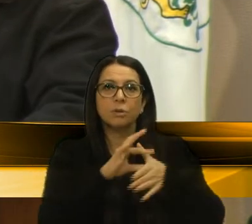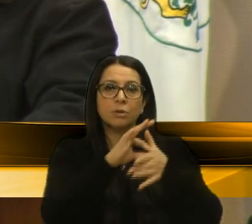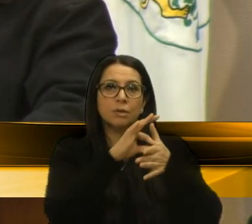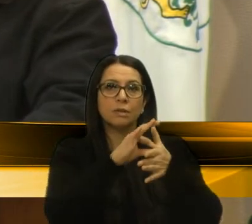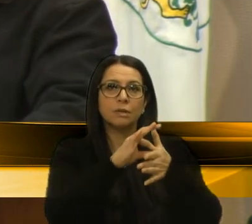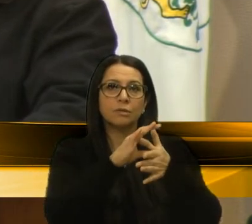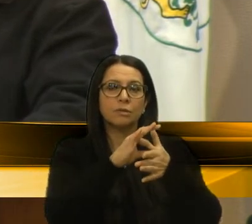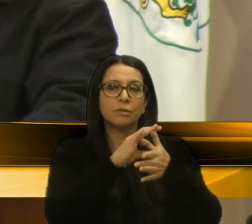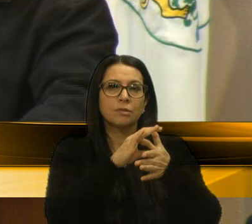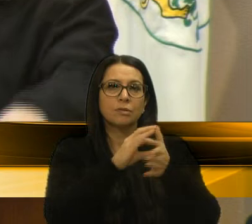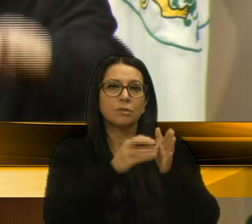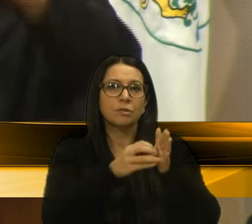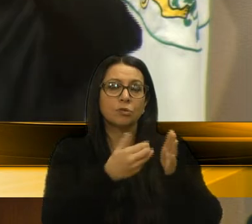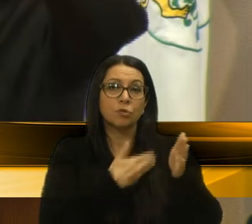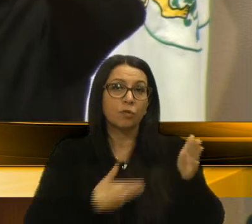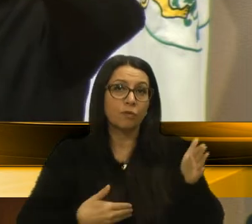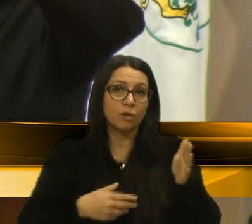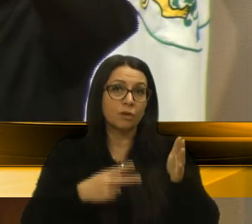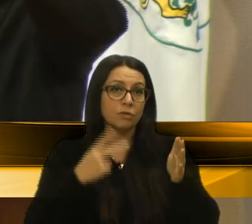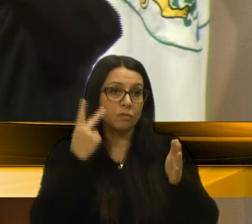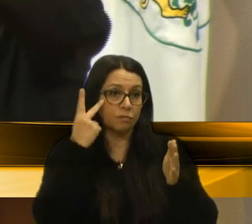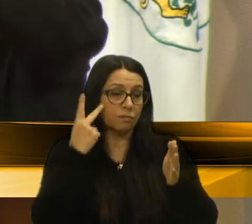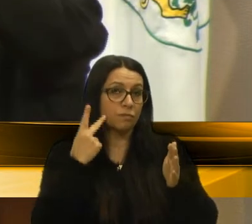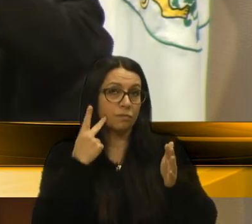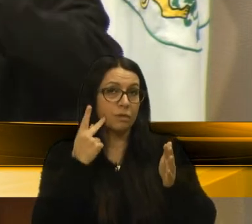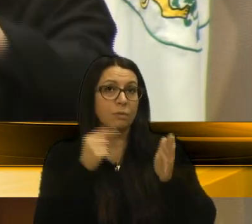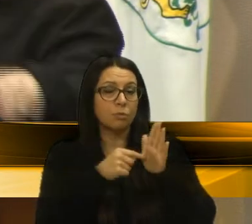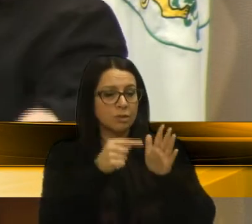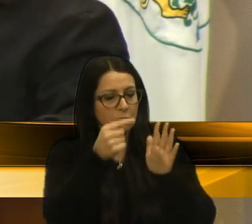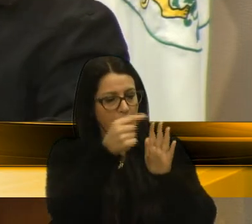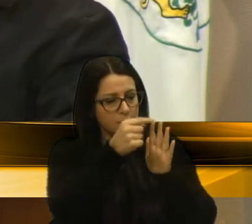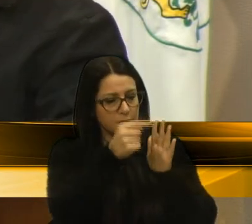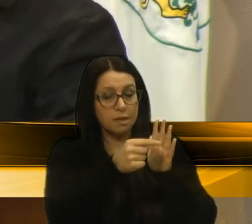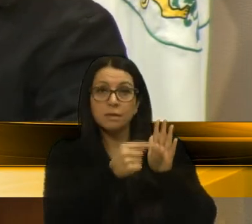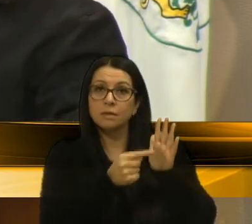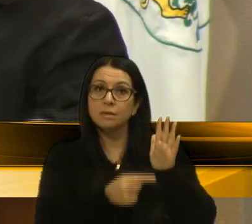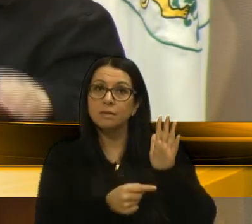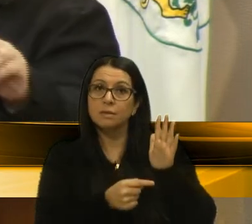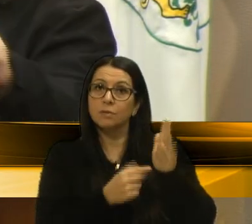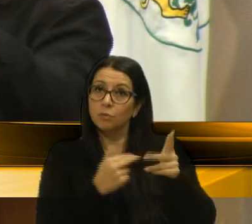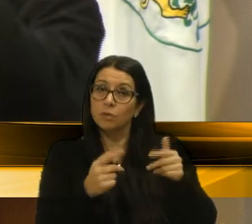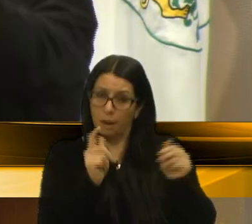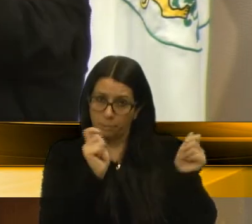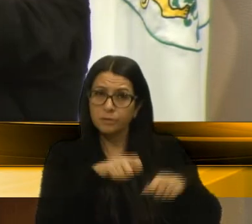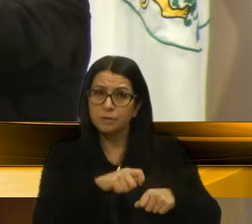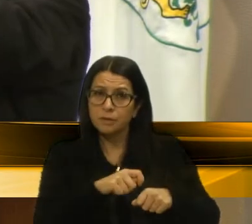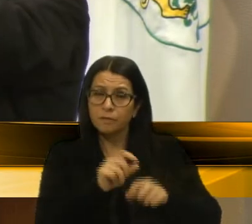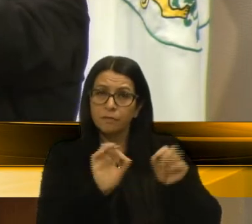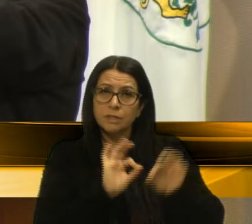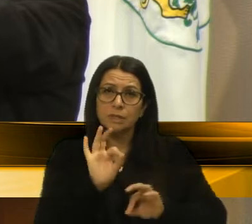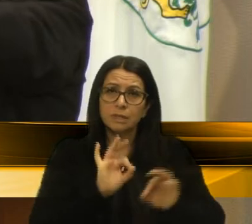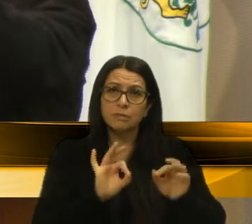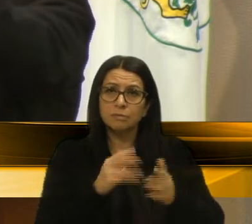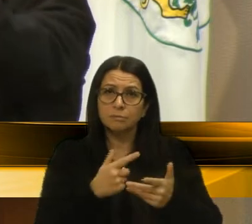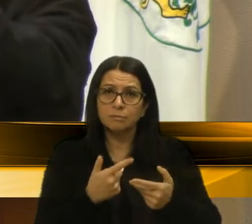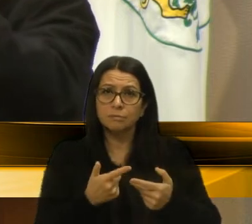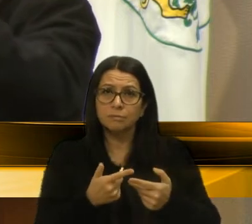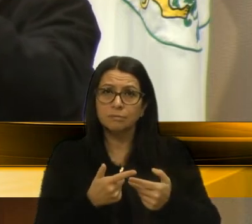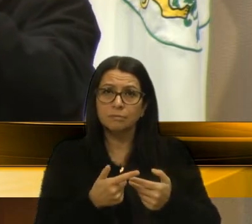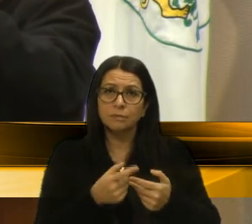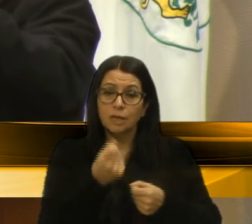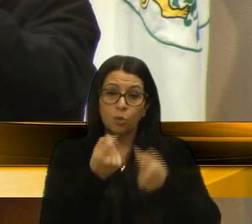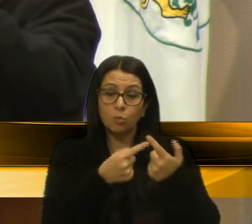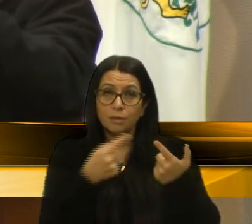vereador Renato, apontamos aqui essas inconsistências. É possível a gente fazer a correção